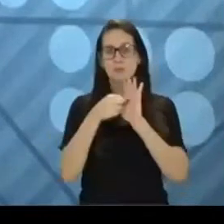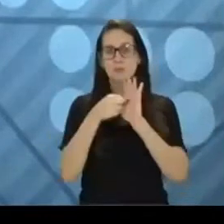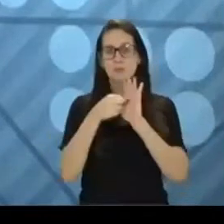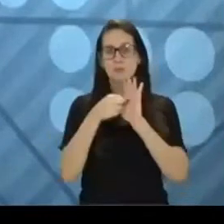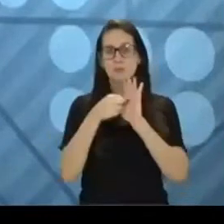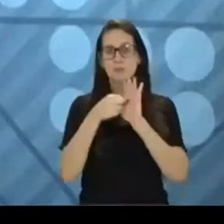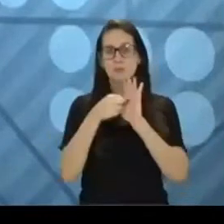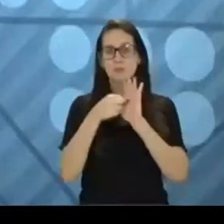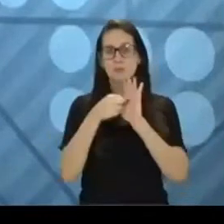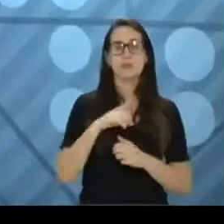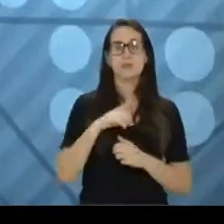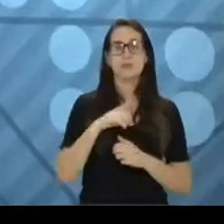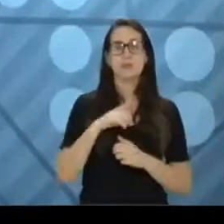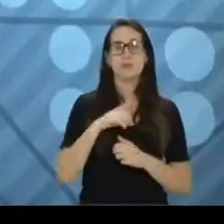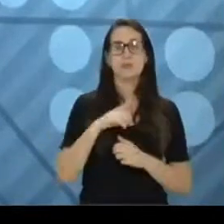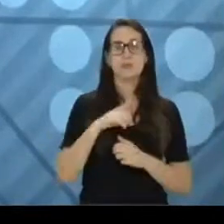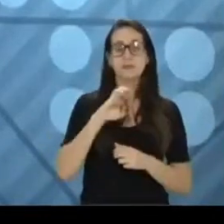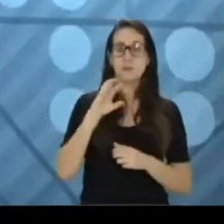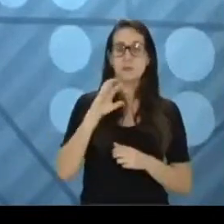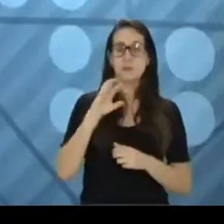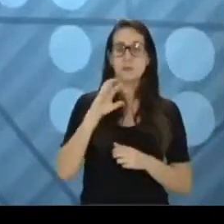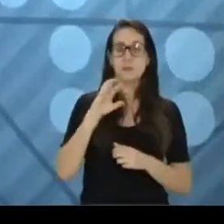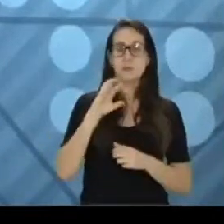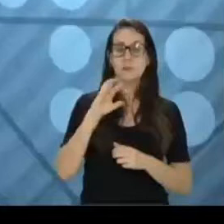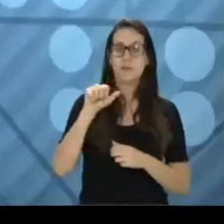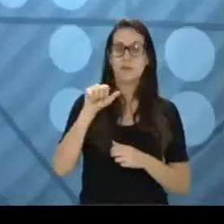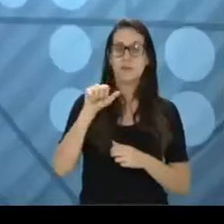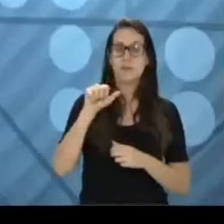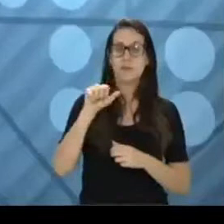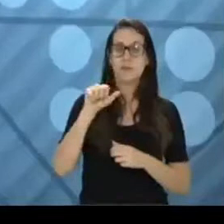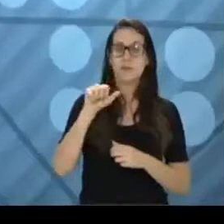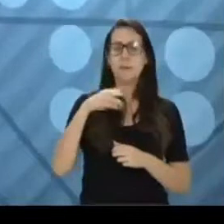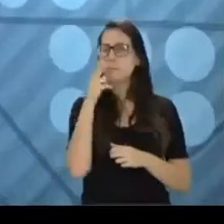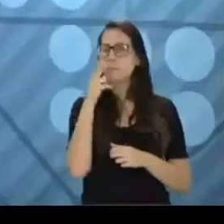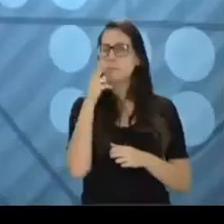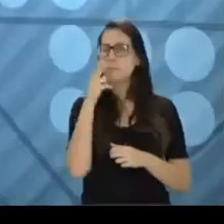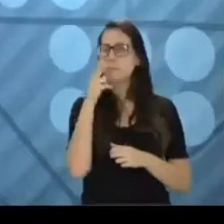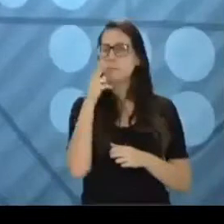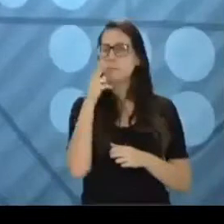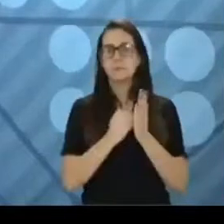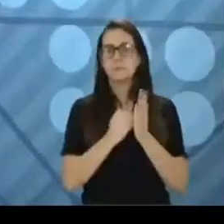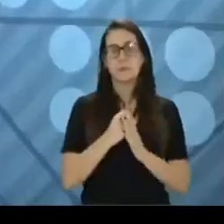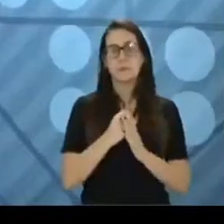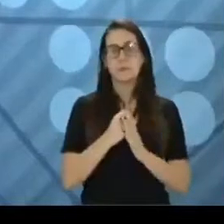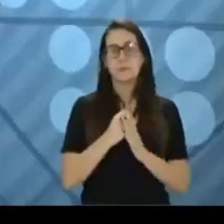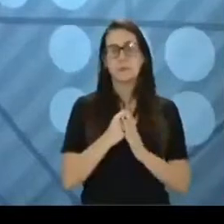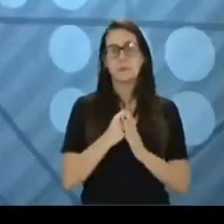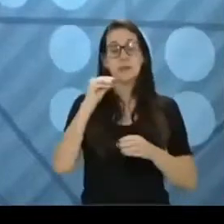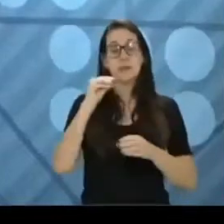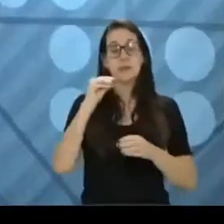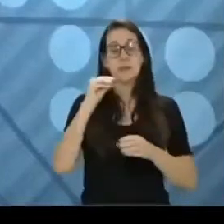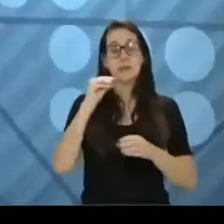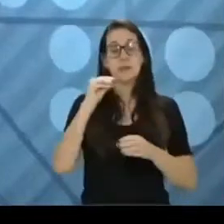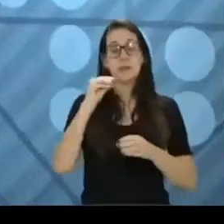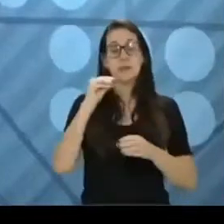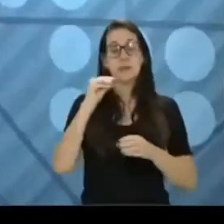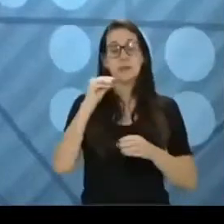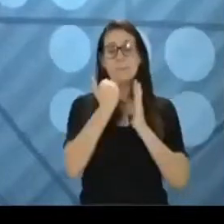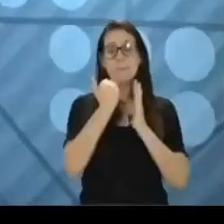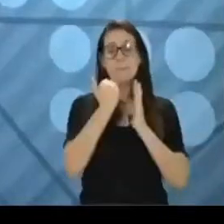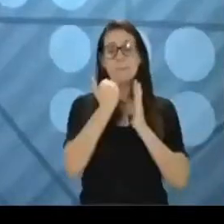muito semelhante às suas constituições. Então, nós sabemos que o maior volume citoplasmático é a água, então o maior constituinte